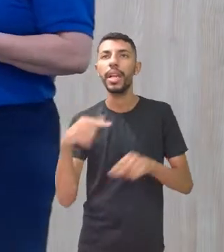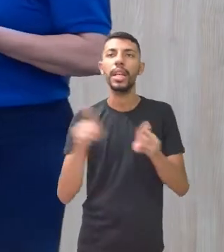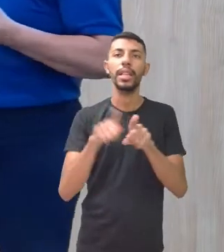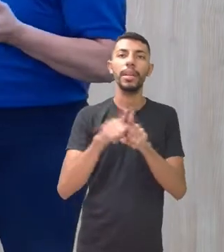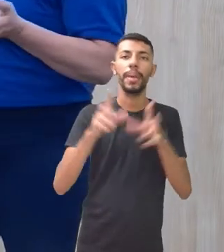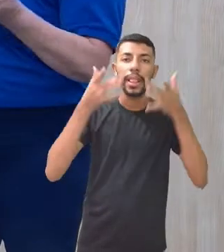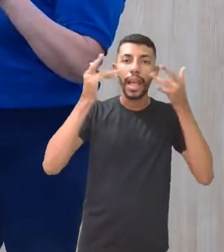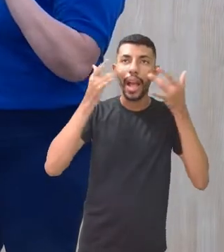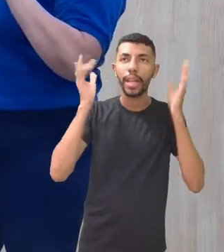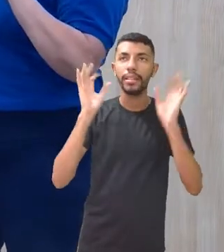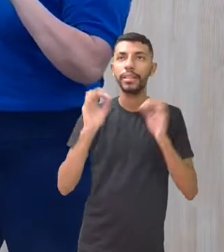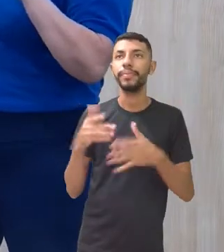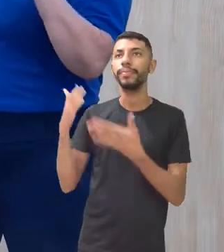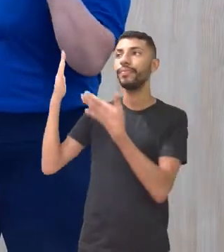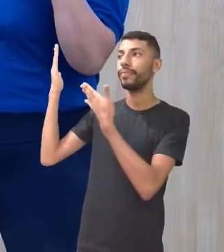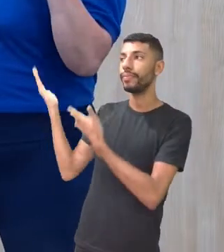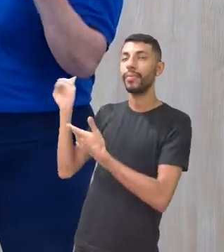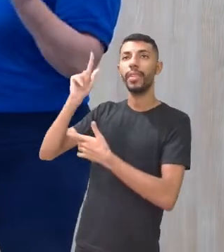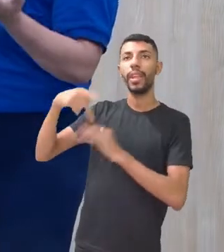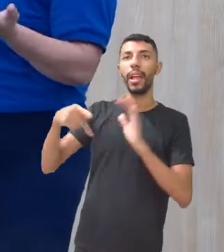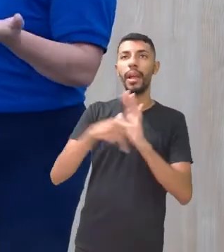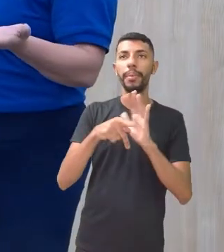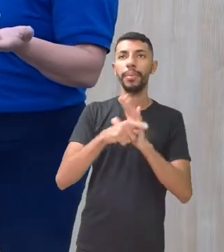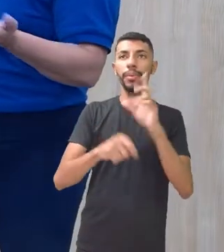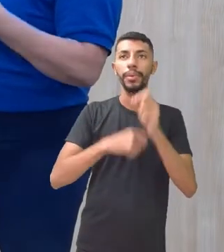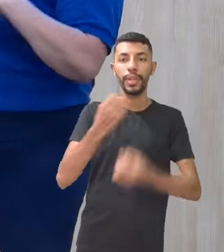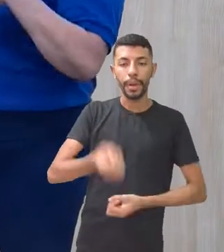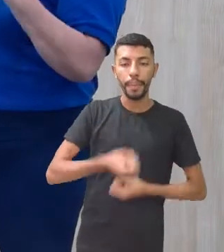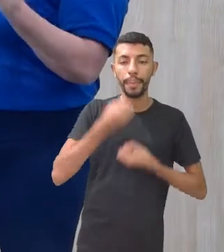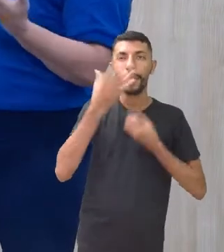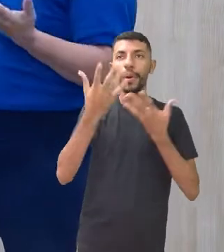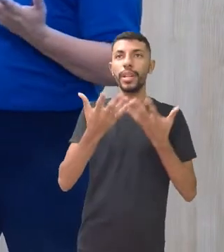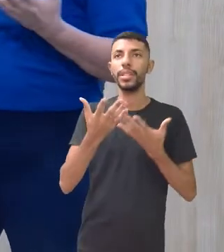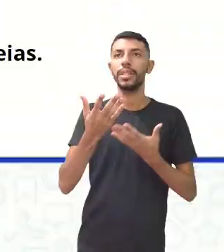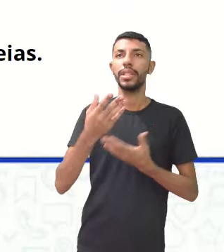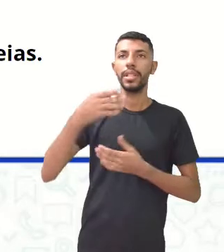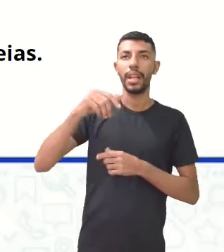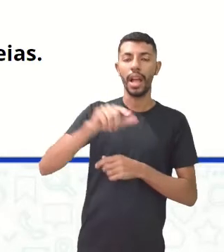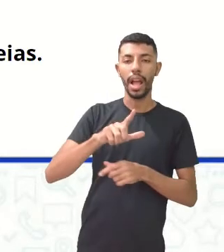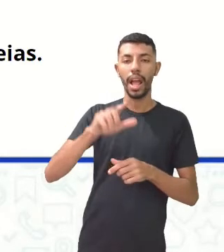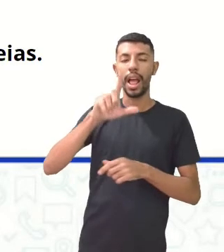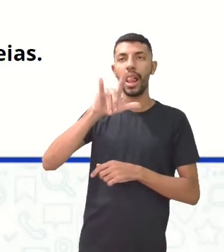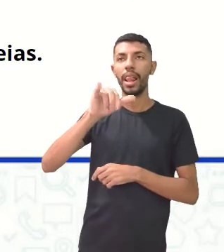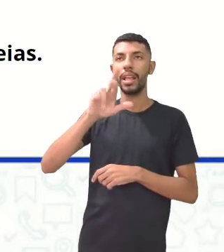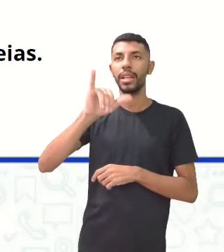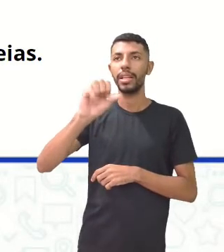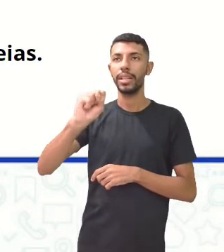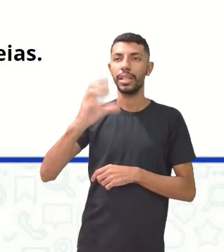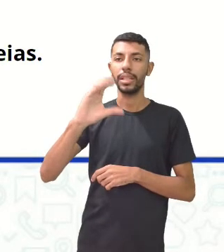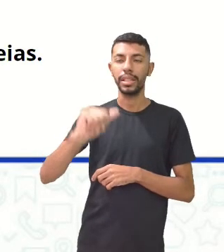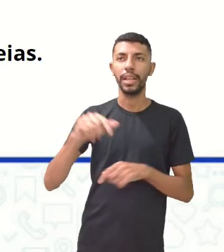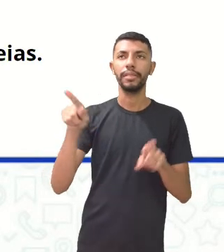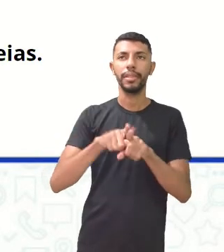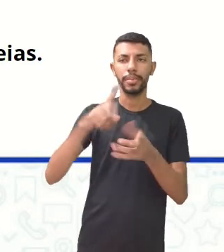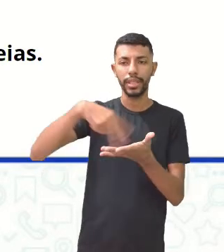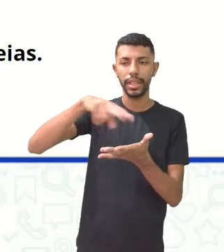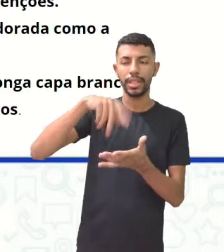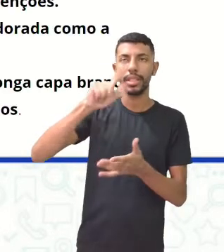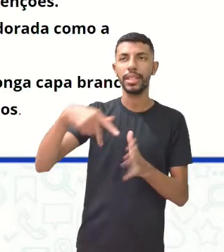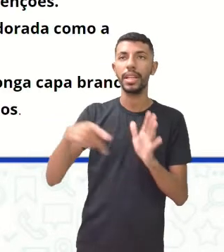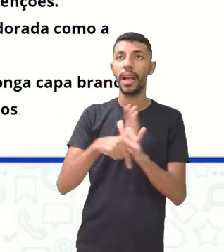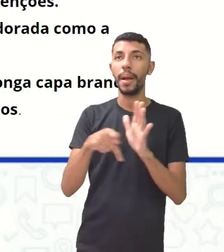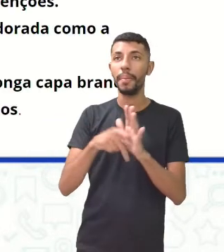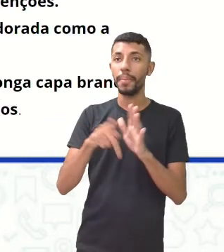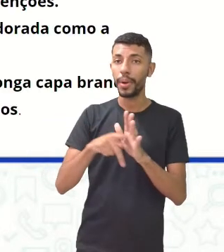Então, Terpsícore é a musa da poesia lírica e da dança, é a principal musa inspiradora da